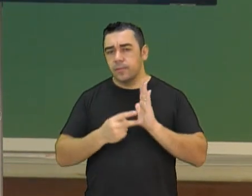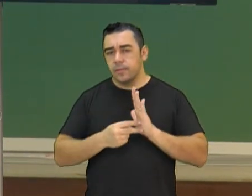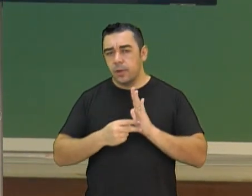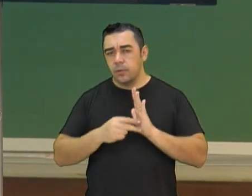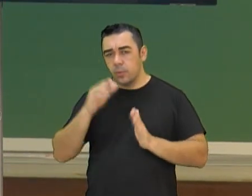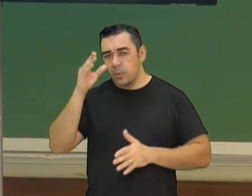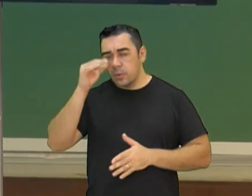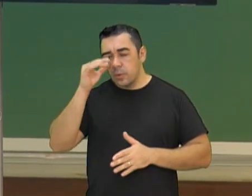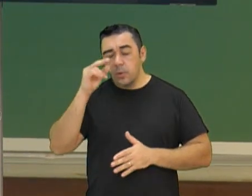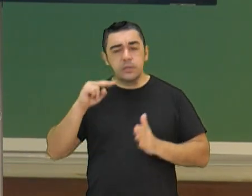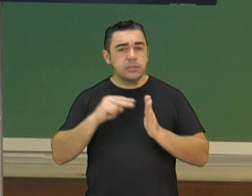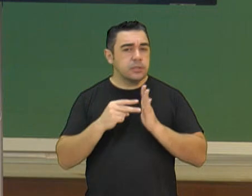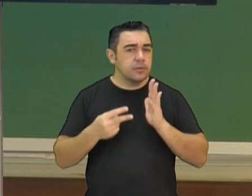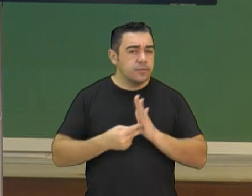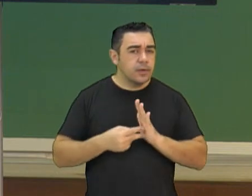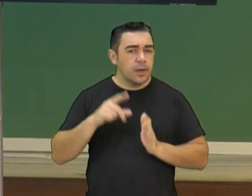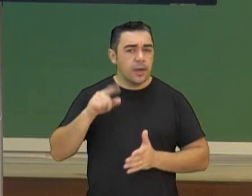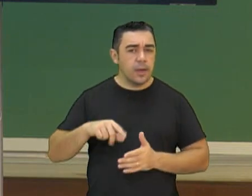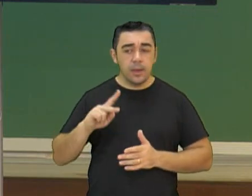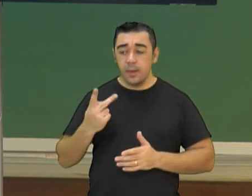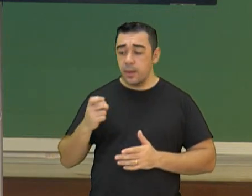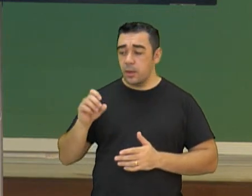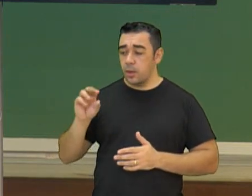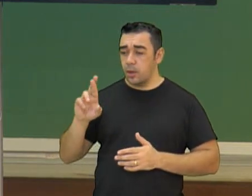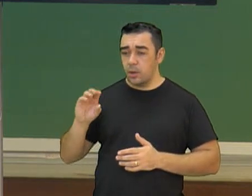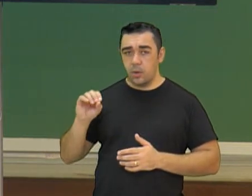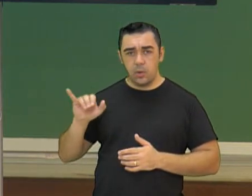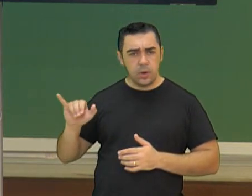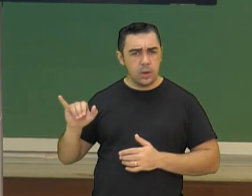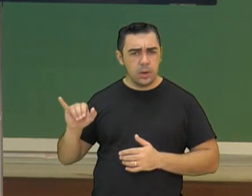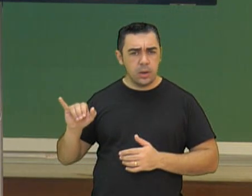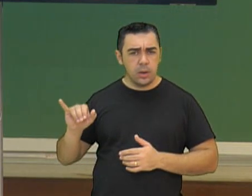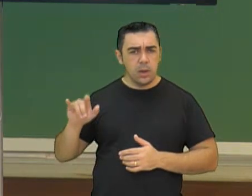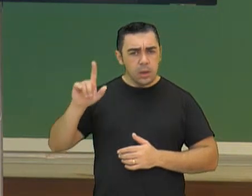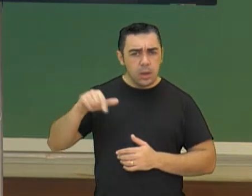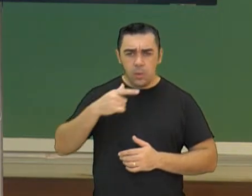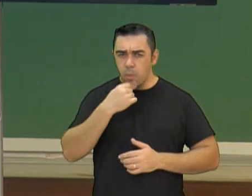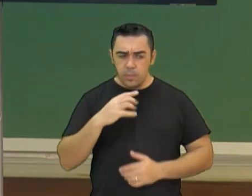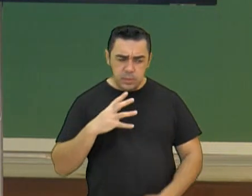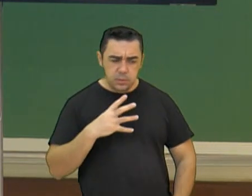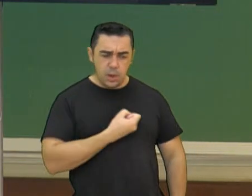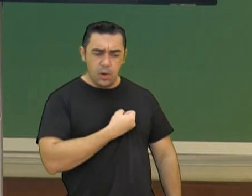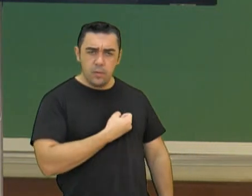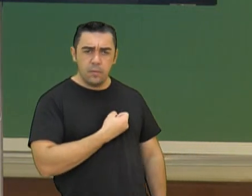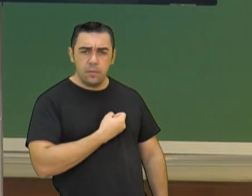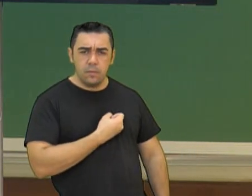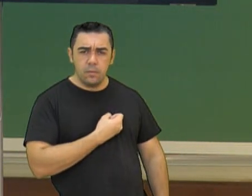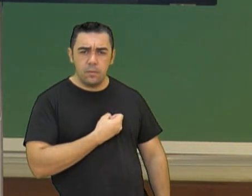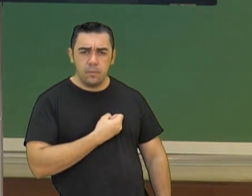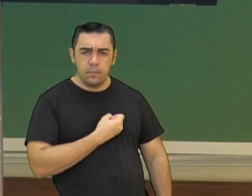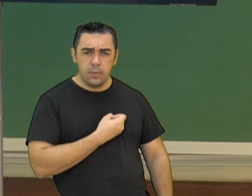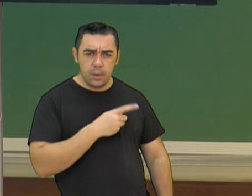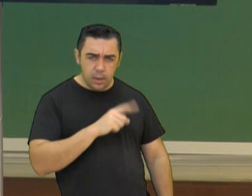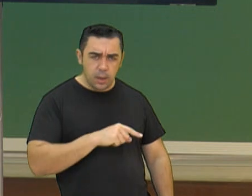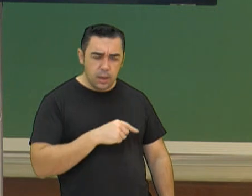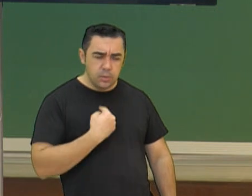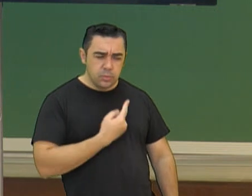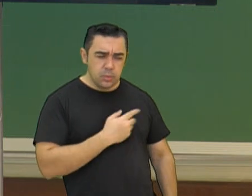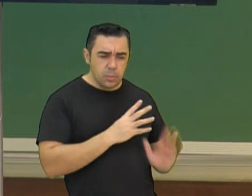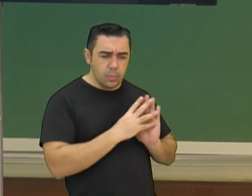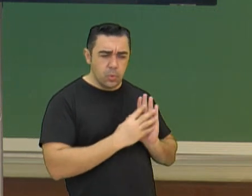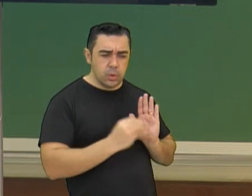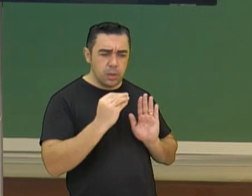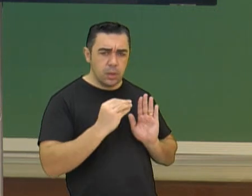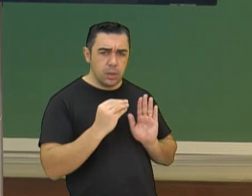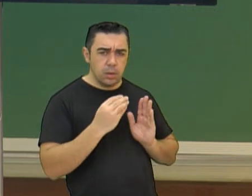para o que, que significa ser um herói? Que tipo de herói que é esse? Será que ele é um herói no modelo que nós estamos acostumados, aquele